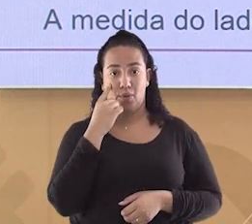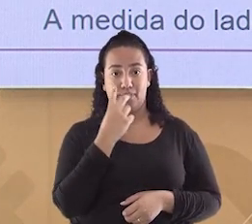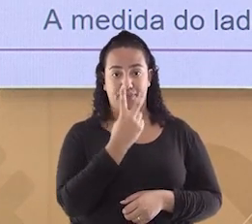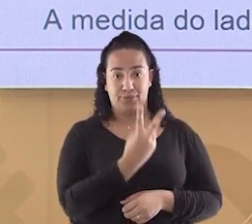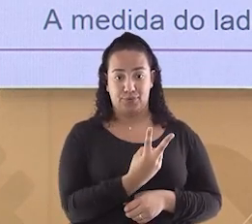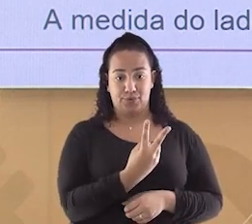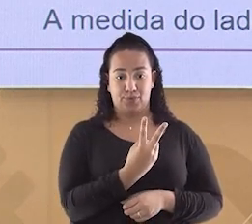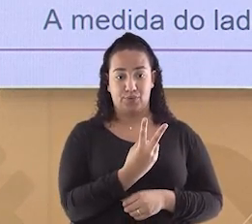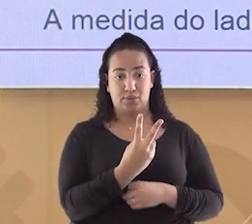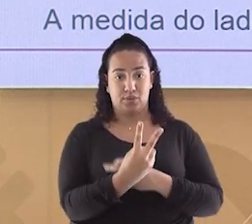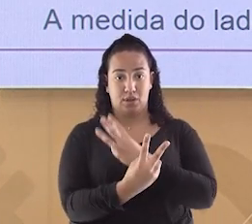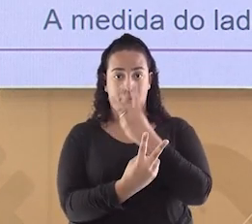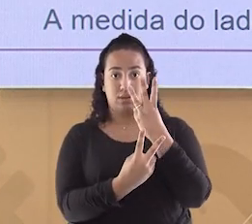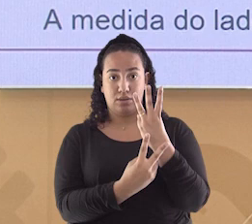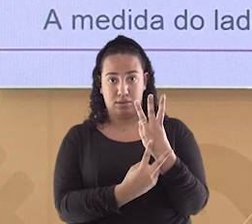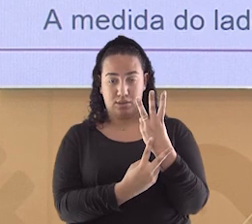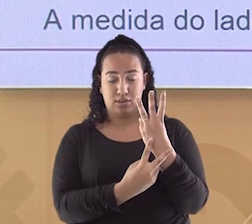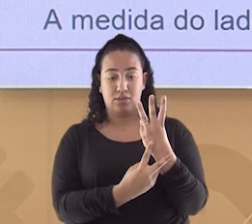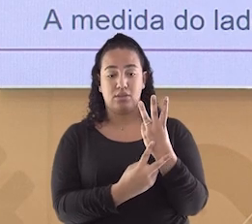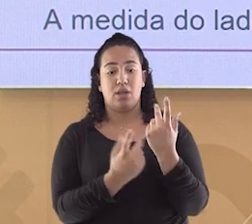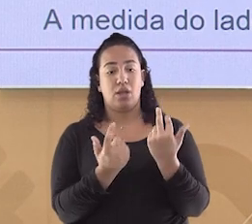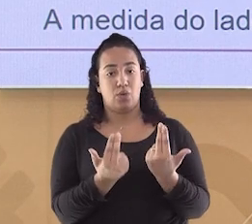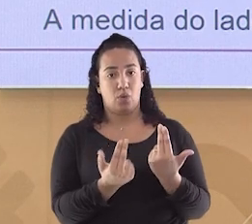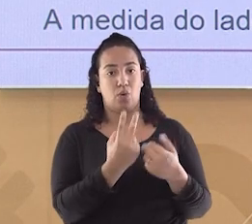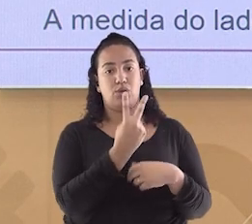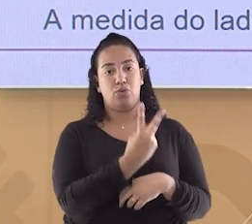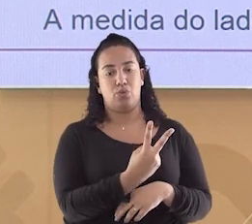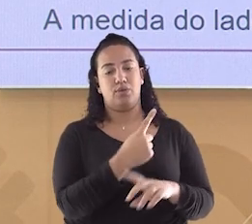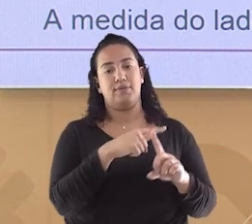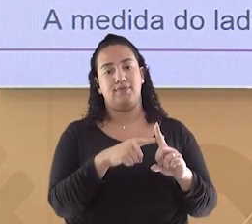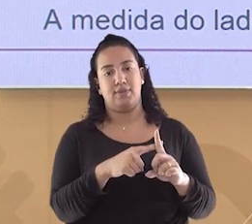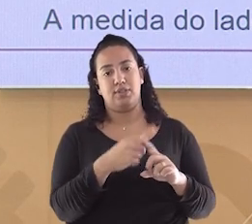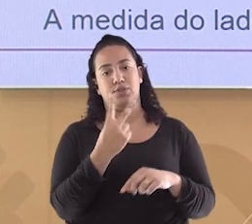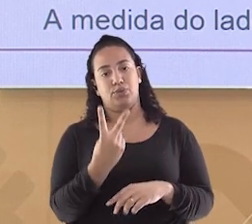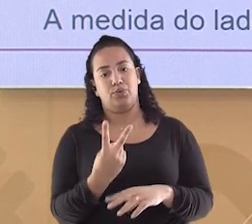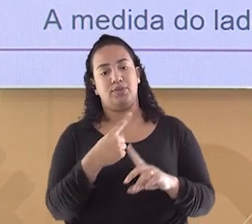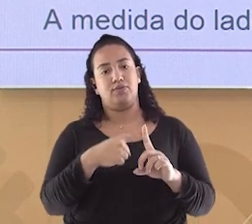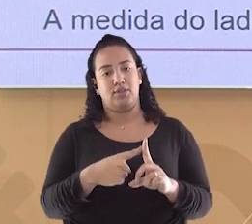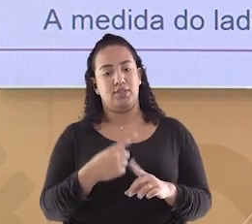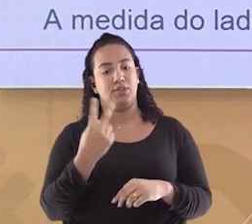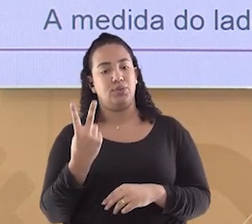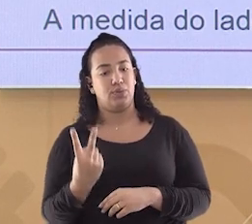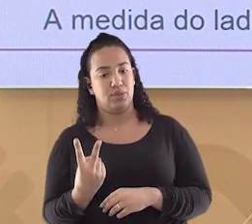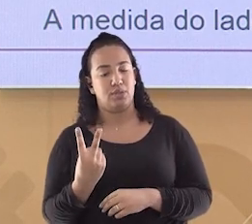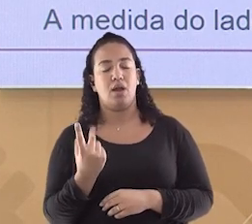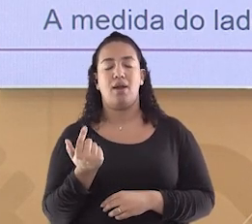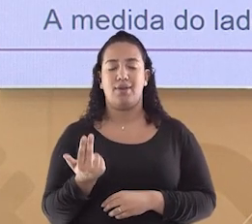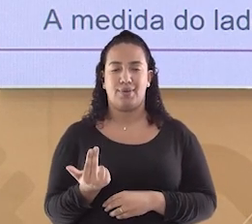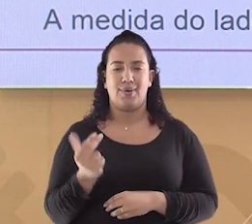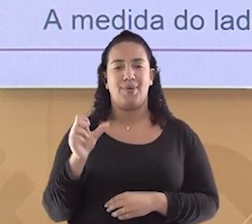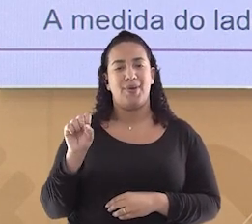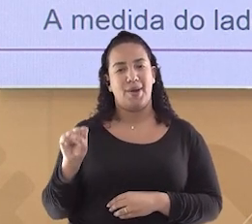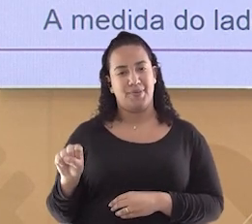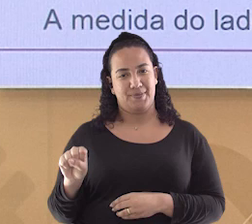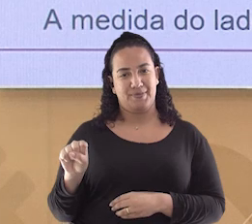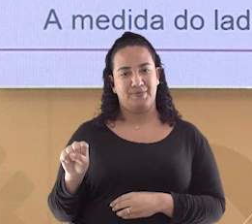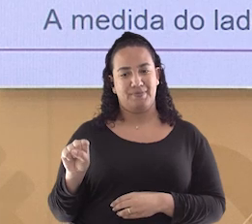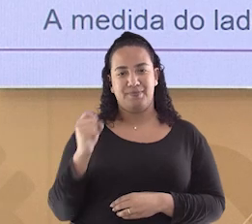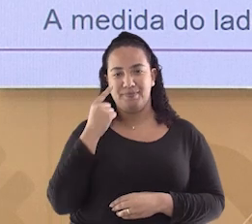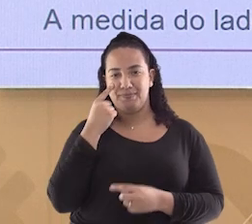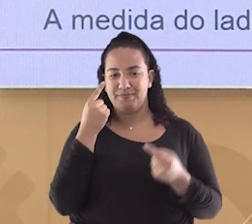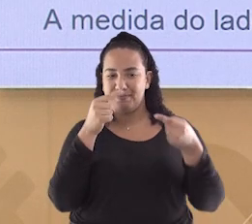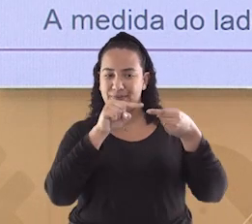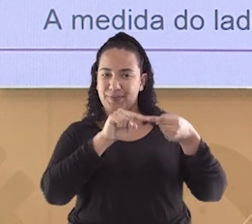o 2. Fazendo 2 elevado a 3, que é a mesma coisa que 2 vezes